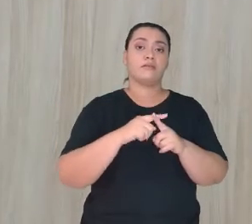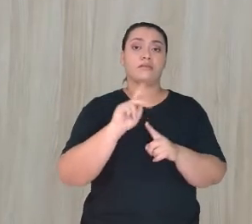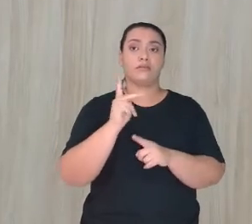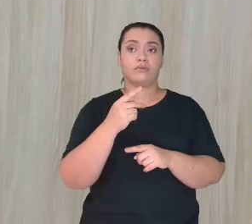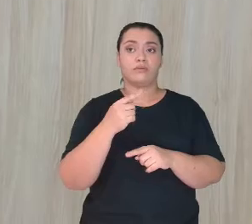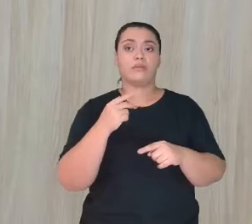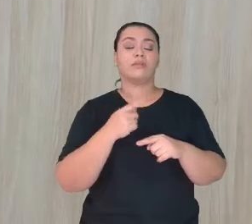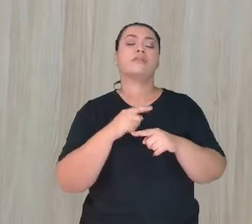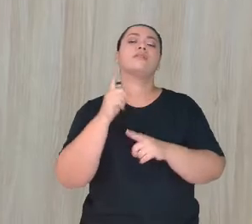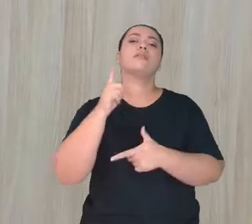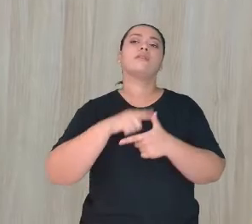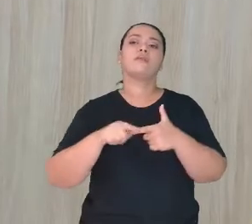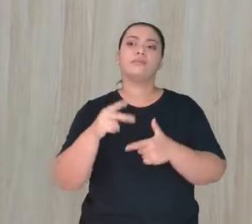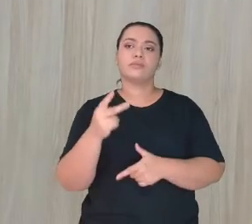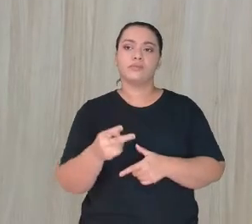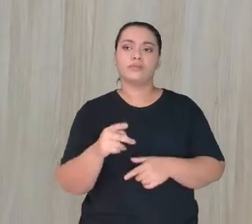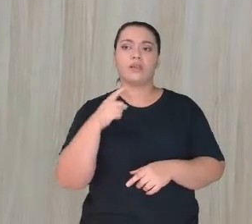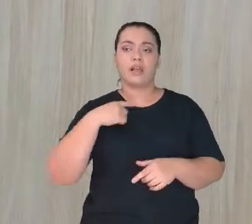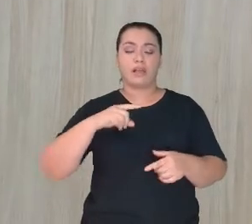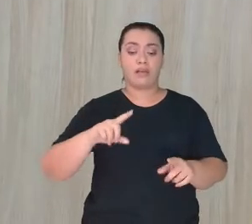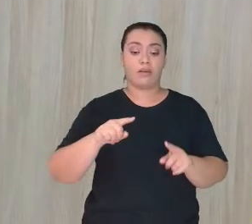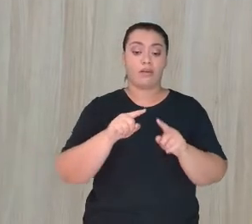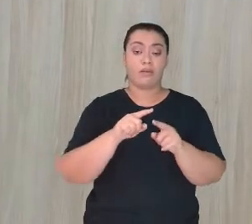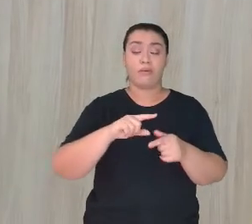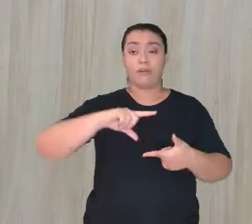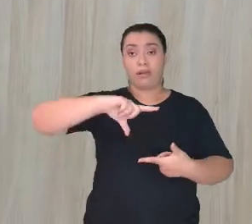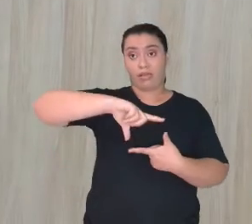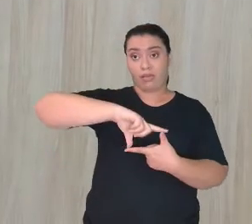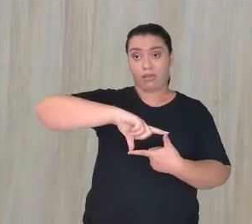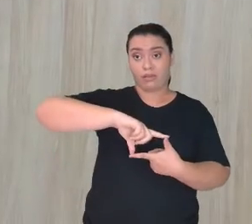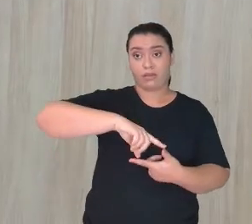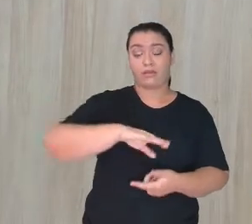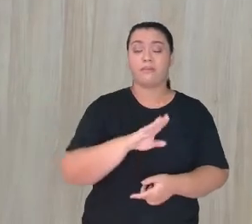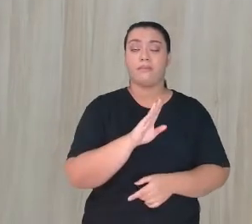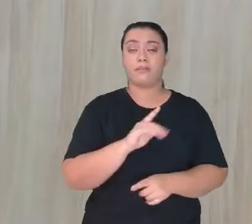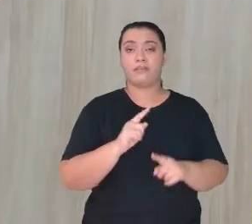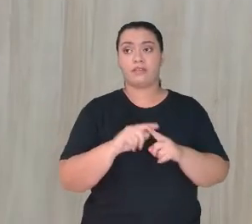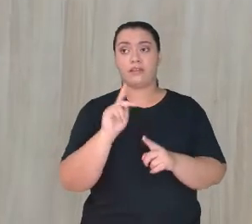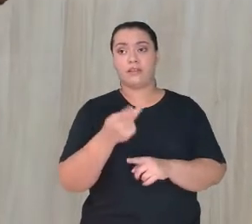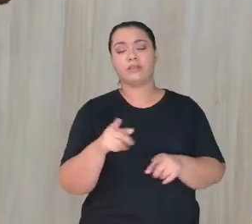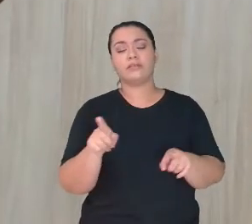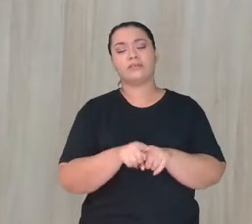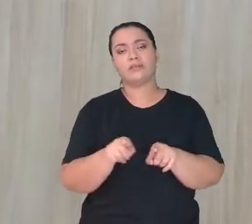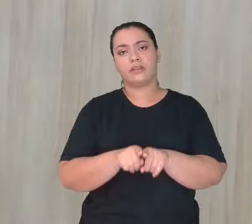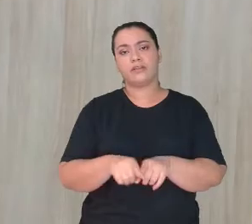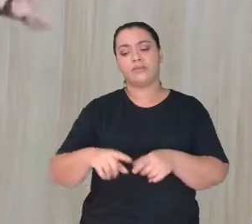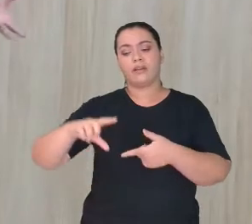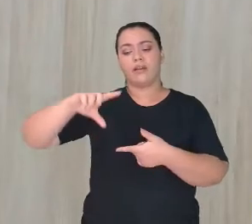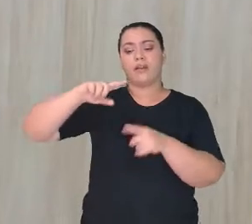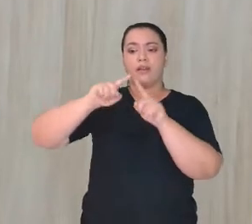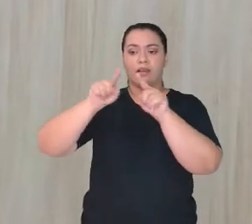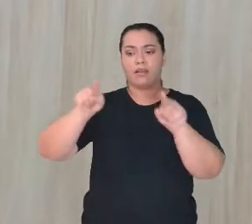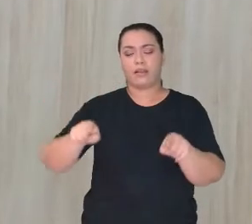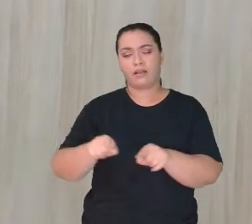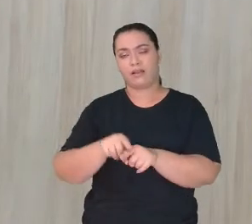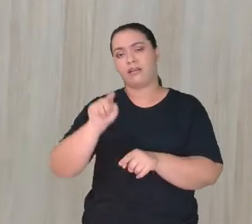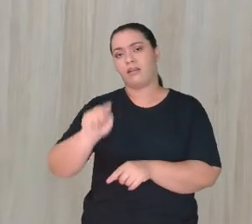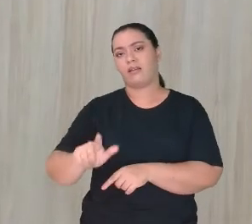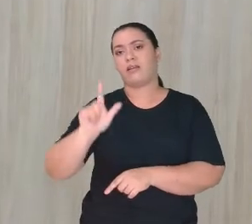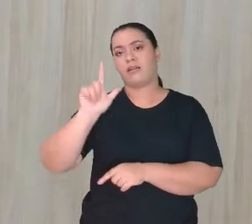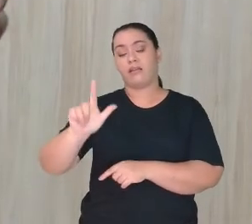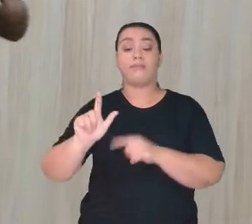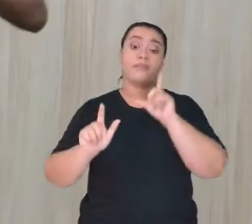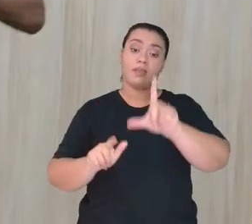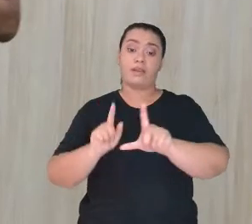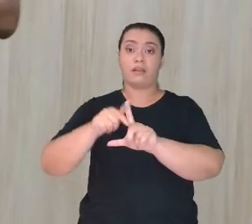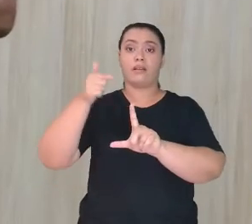retângulo, base vezes altura. E esse daqui é um quadrado, é o lado ao quadrado. Olha só, já agora já sabe as fórmulas, fica mais fácil.